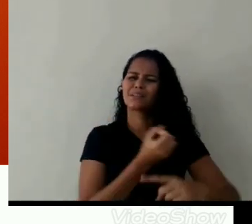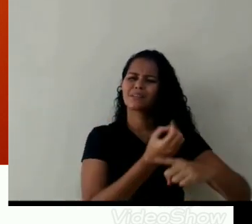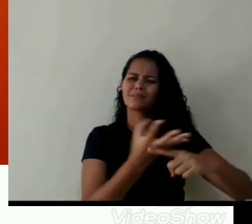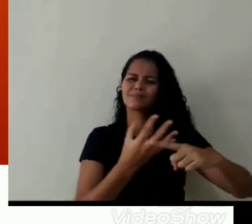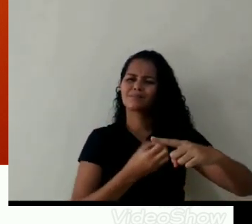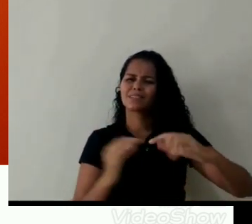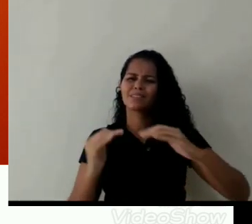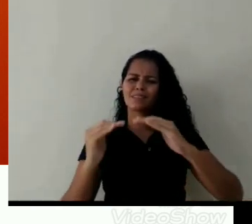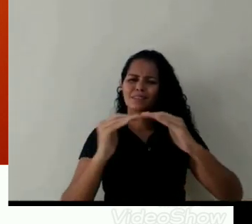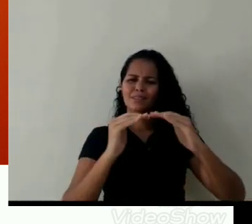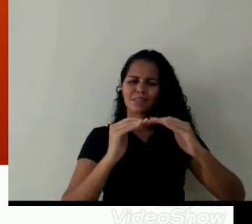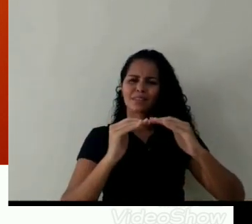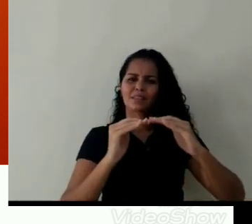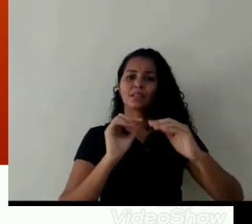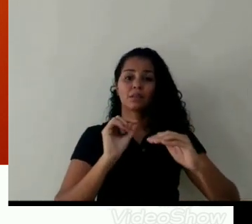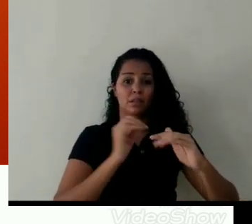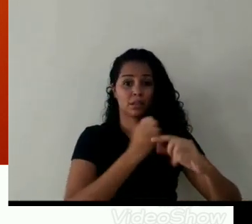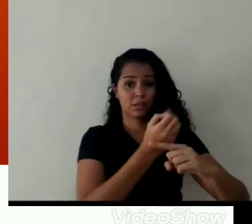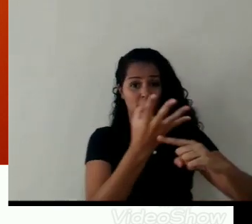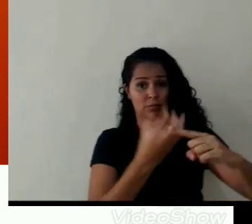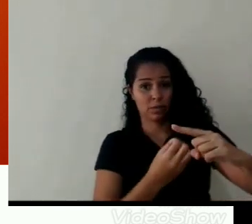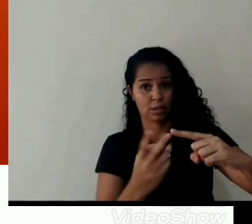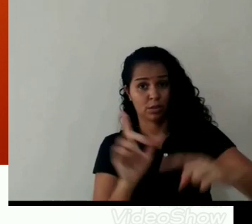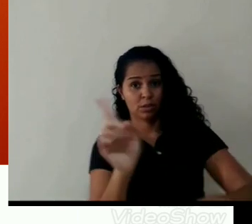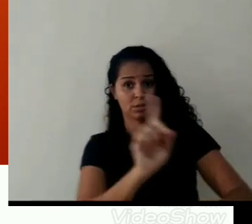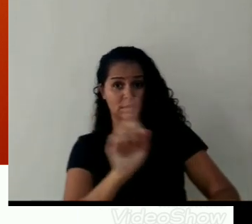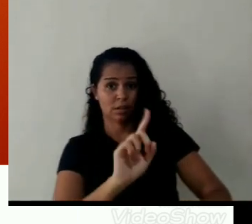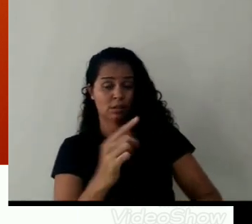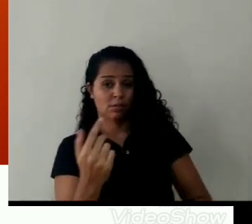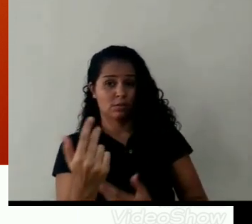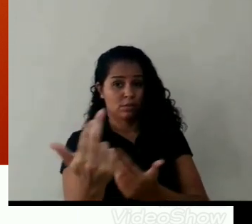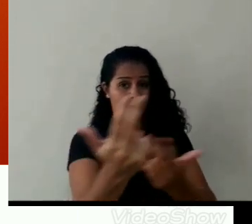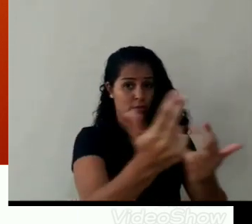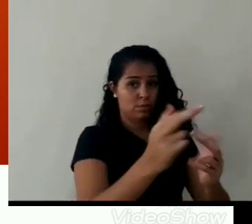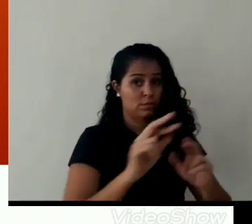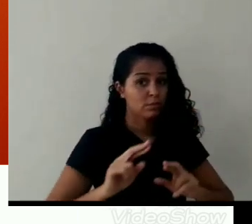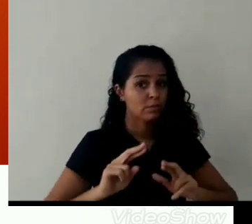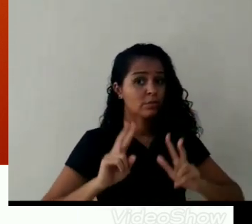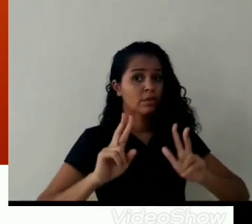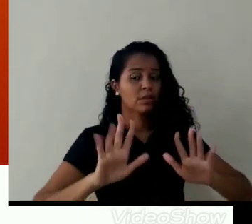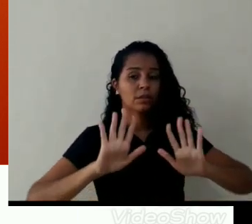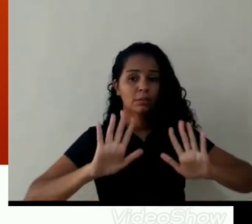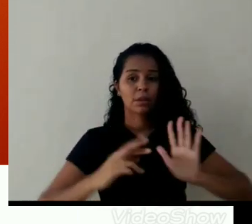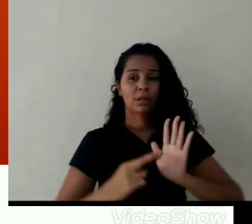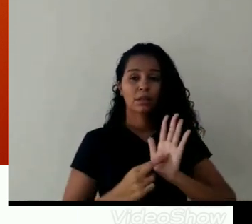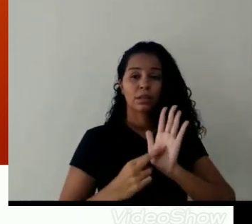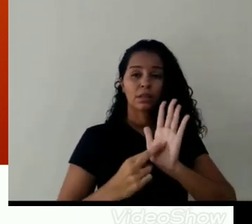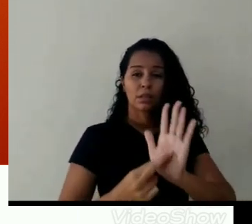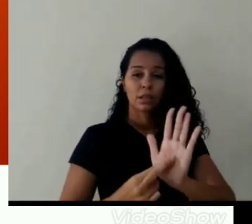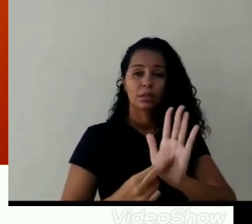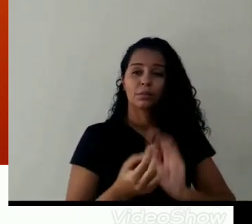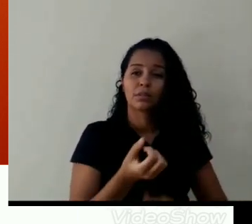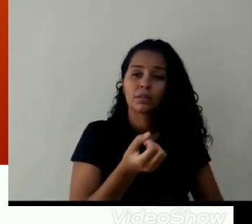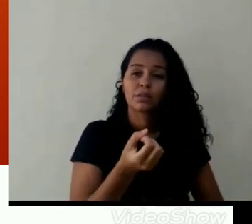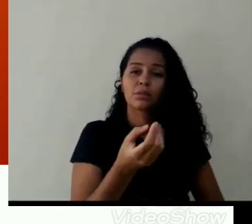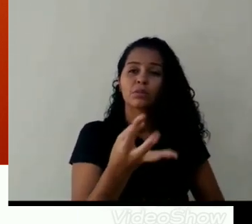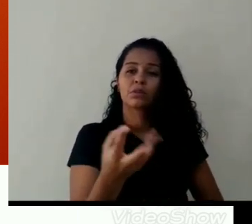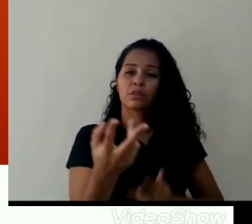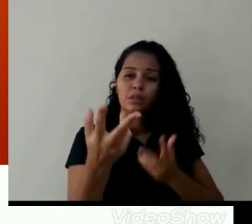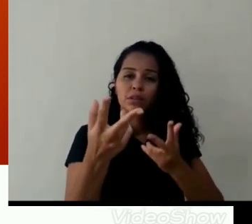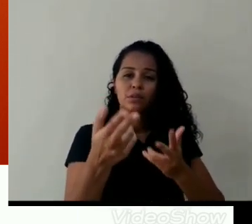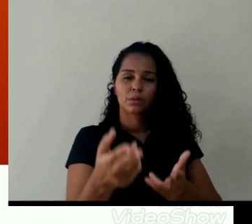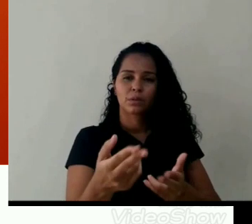elas são frações diferentes, mas elas representam a mesma quantidade. E quando é que eu percebo que duas frações